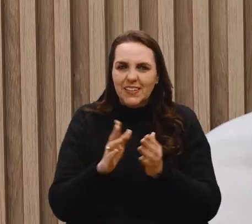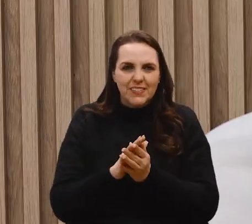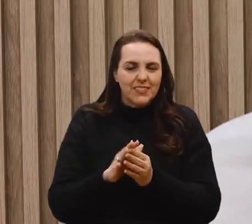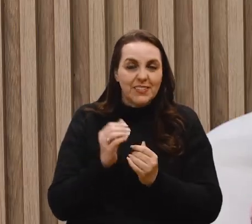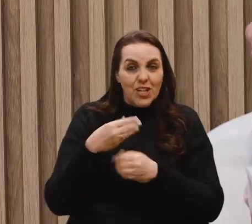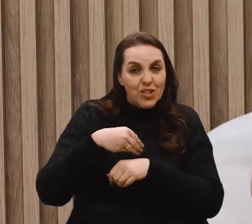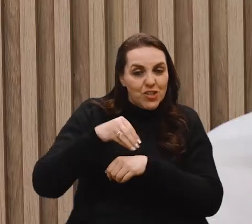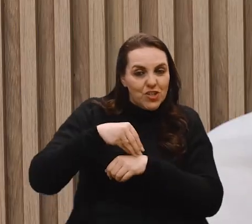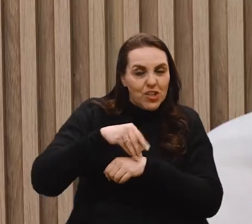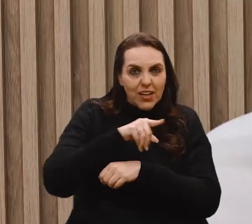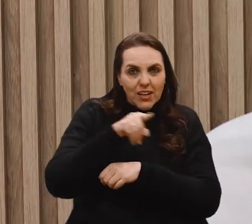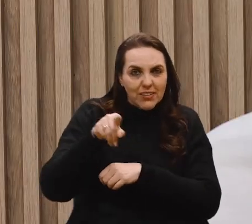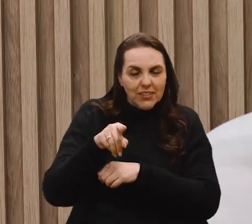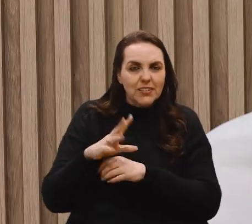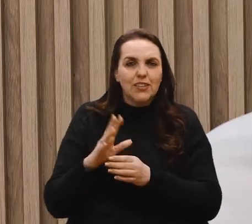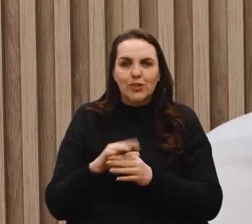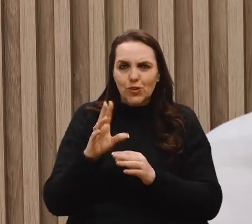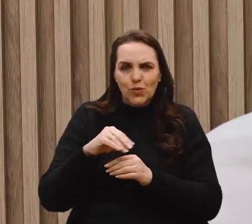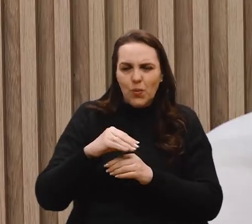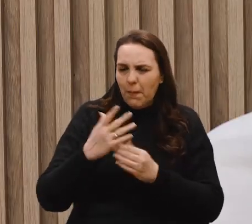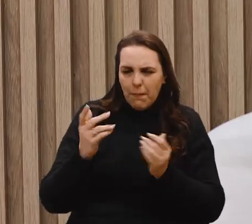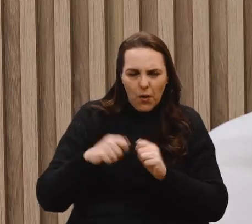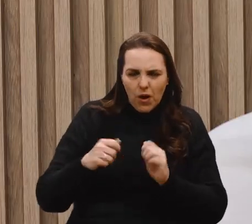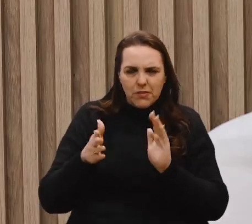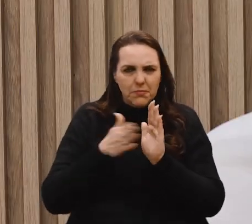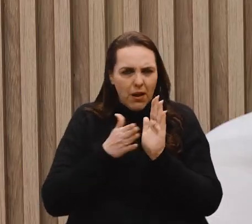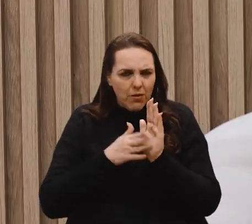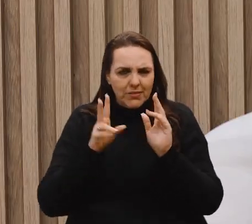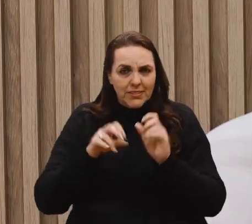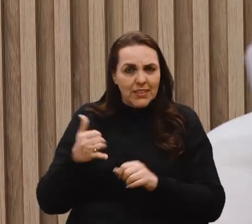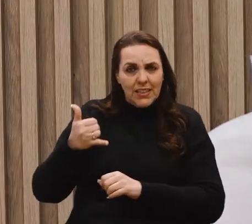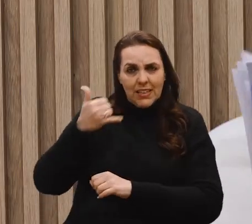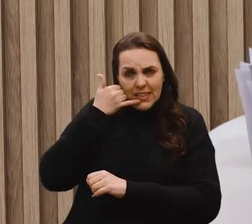sua dica, sua sugestão de pauta. Liga para mim,